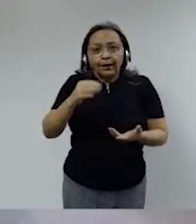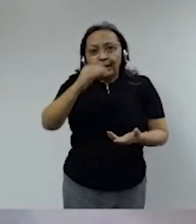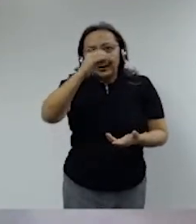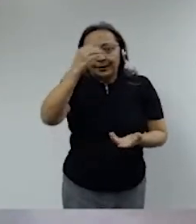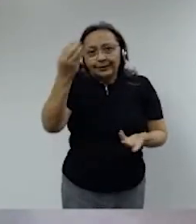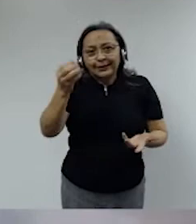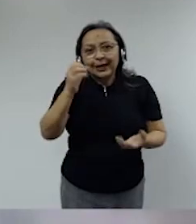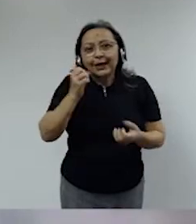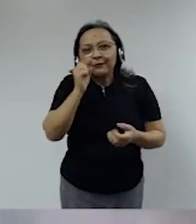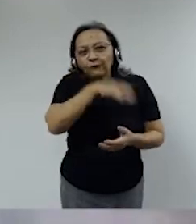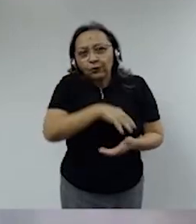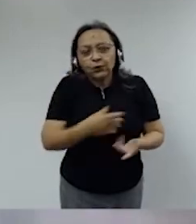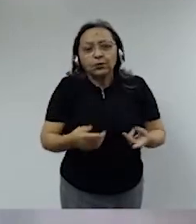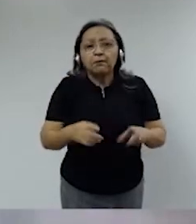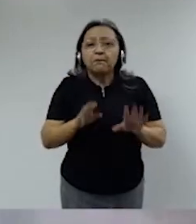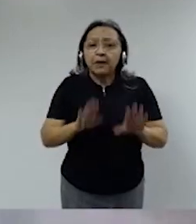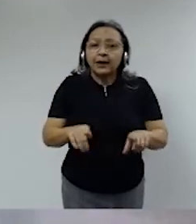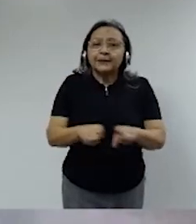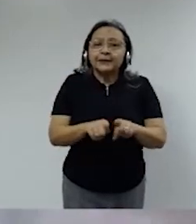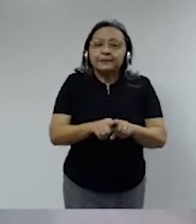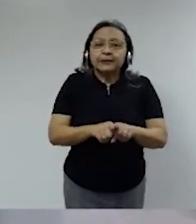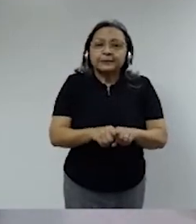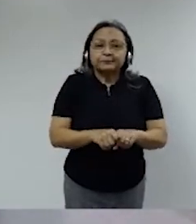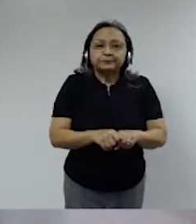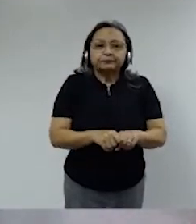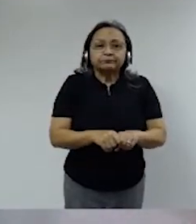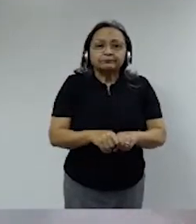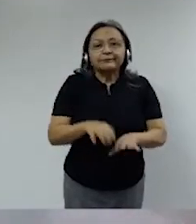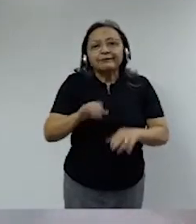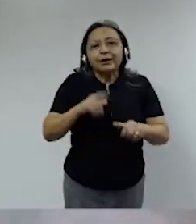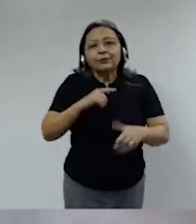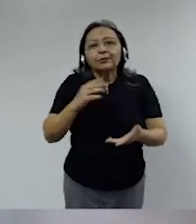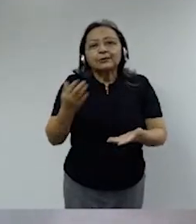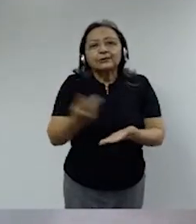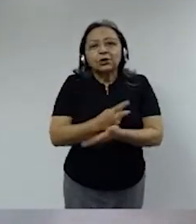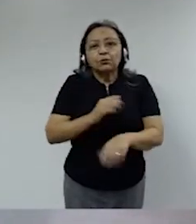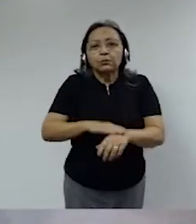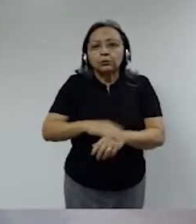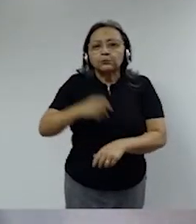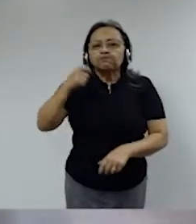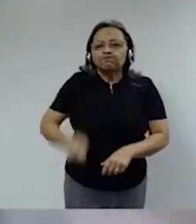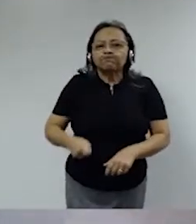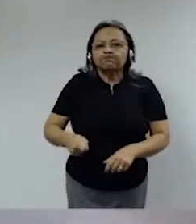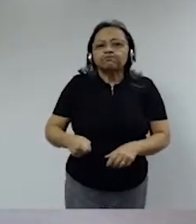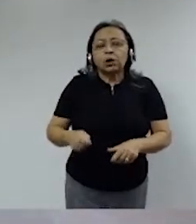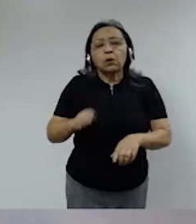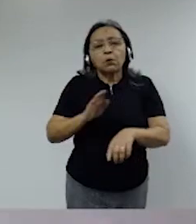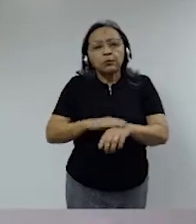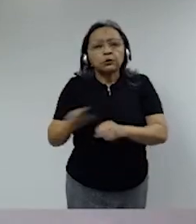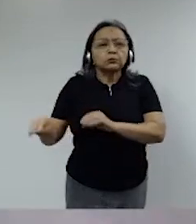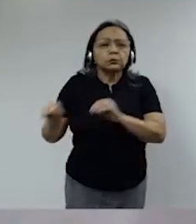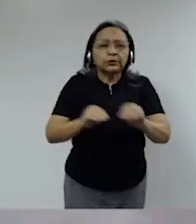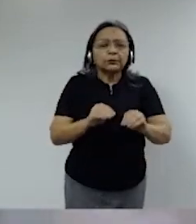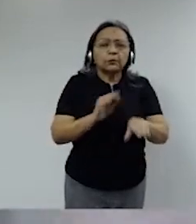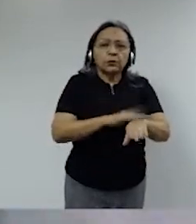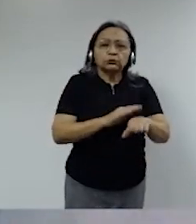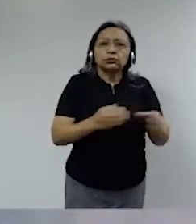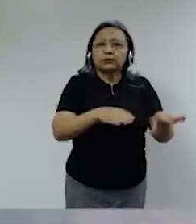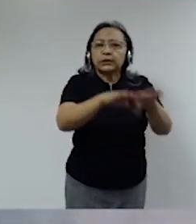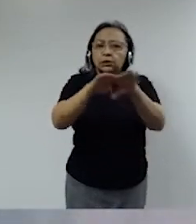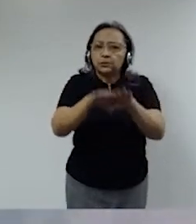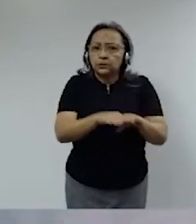feita, saindo de um momento de autoritarismo, né, para um momento de redemocratização, etc. Então, pode ser